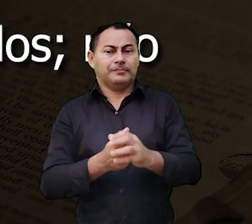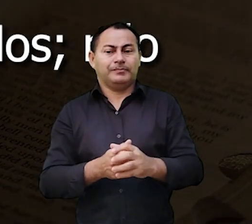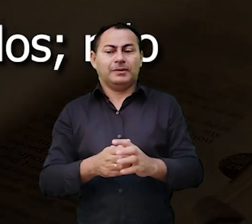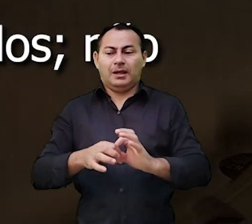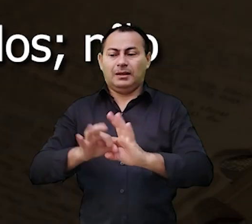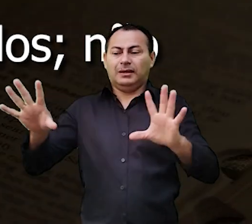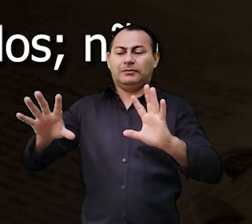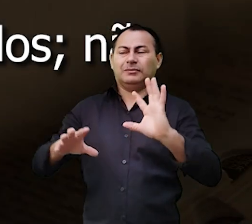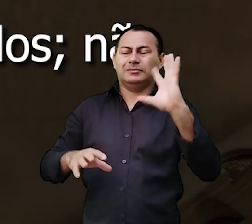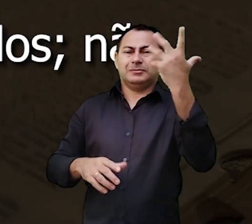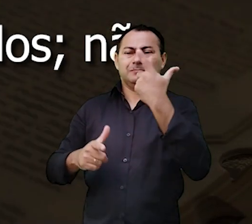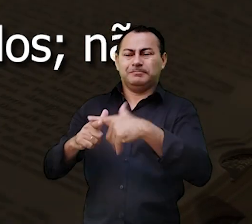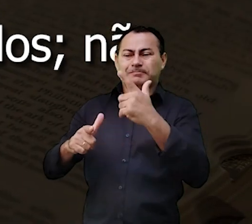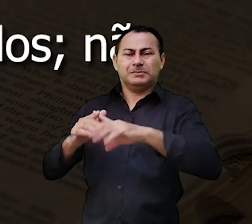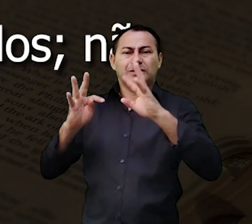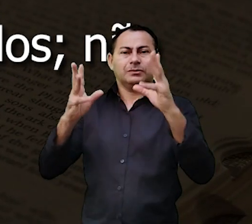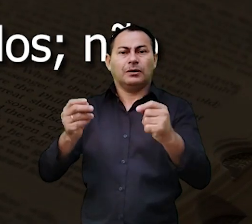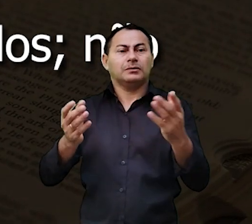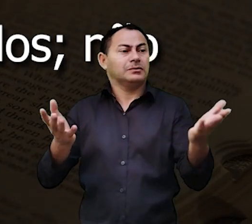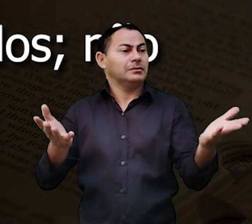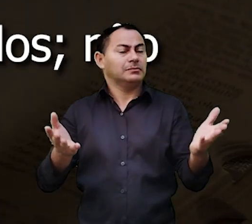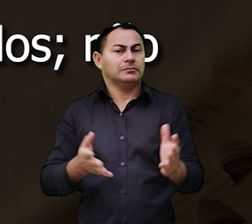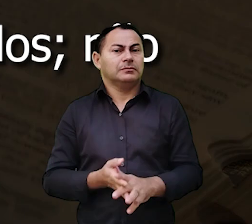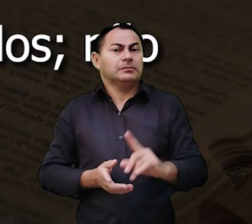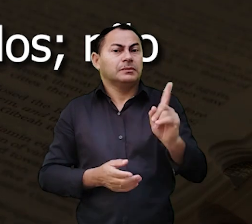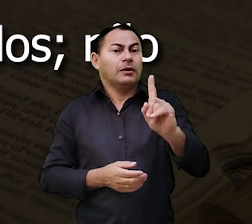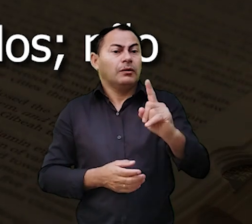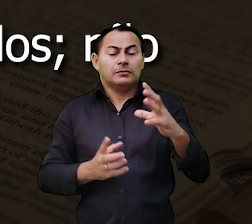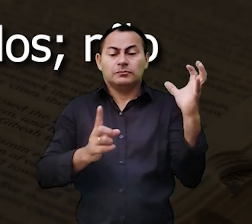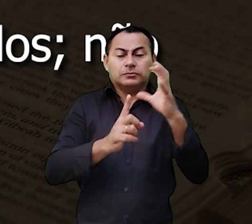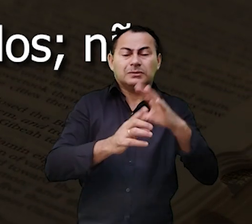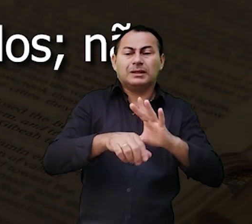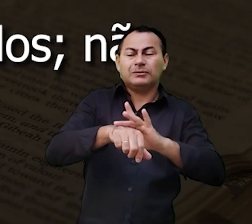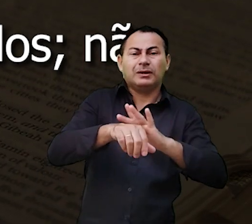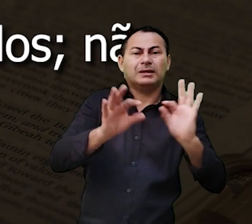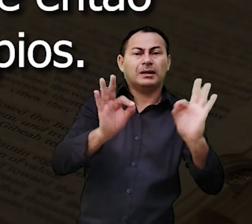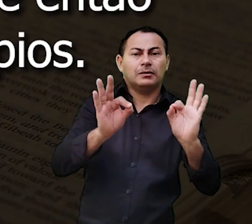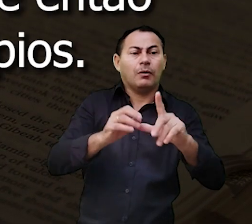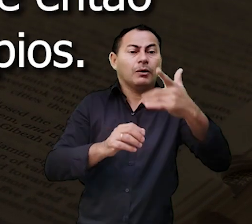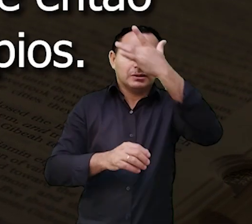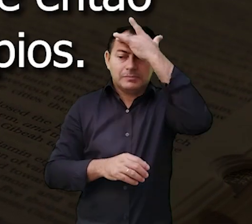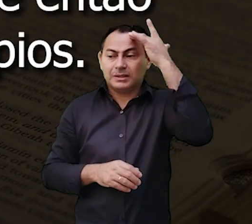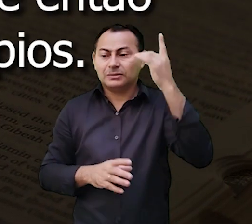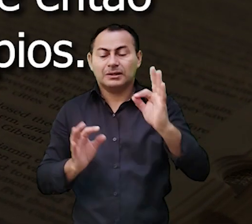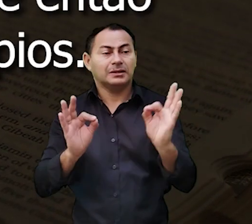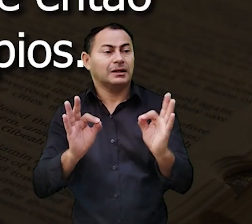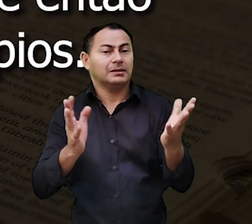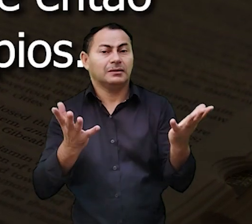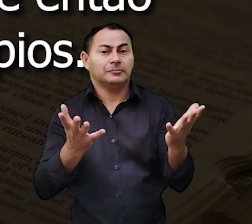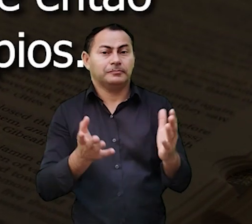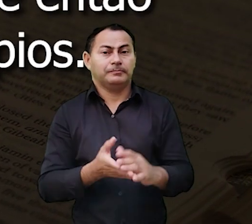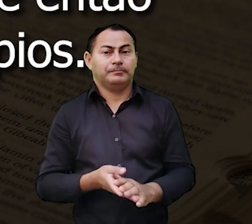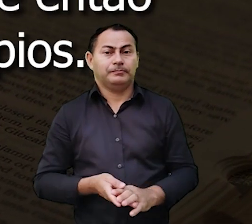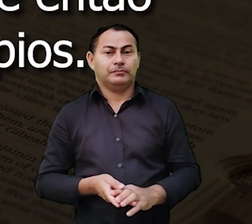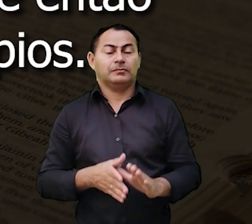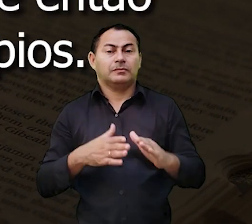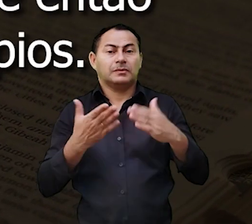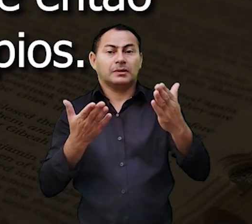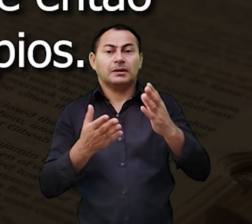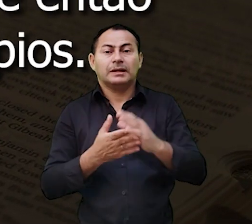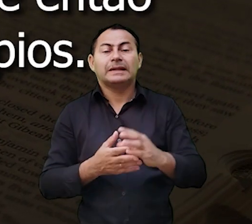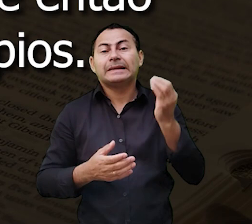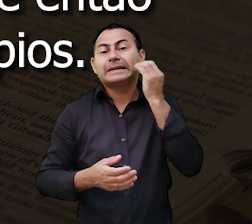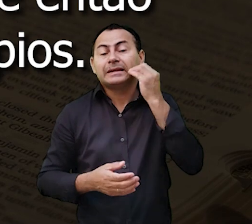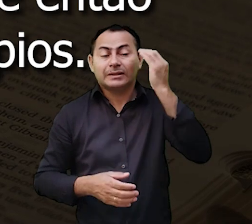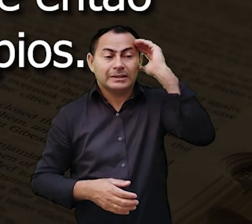Estão livres dos fardos de todos. Não são atingidos por doenças como os outros homens. Quando